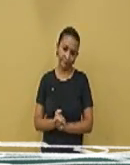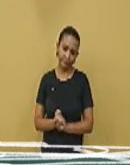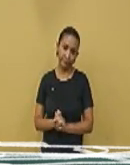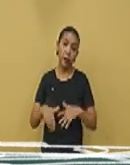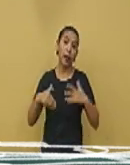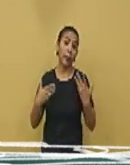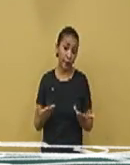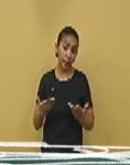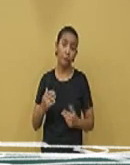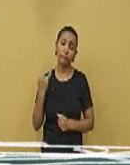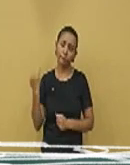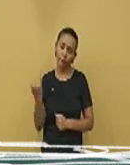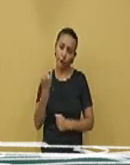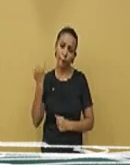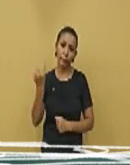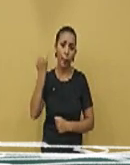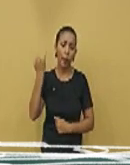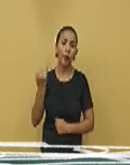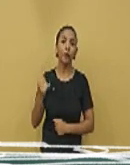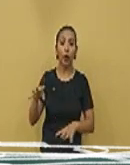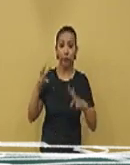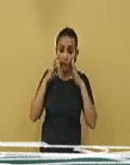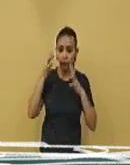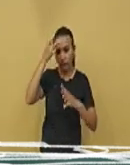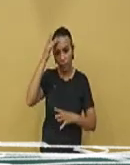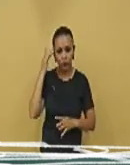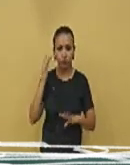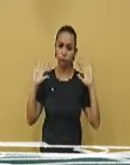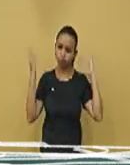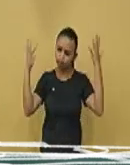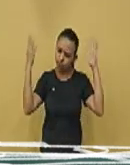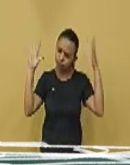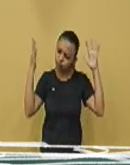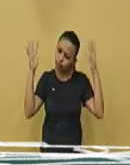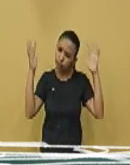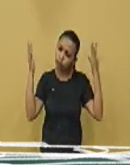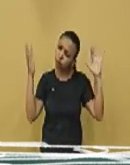muito importante nós ouvirmos as pessoas, né? Porque